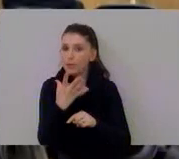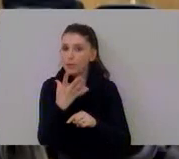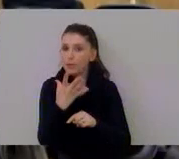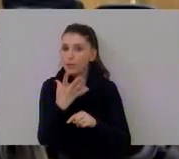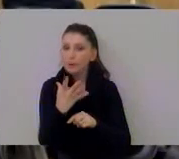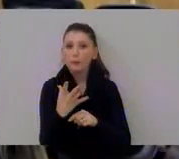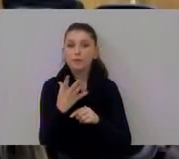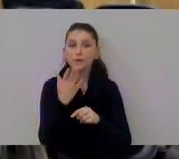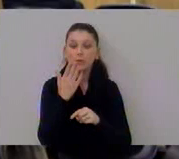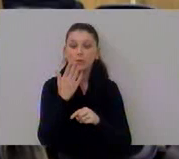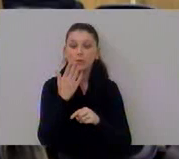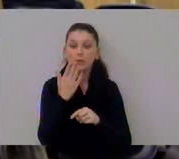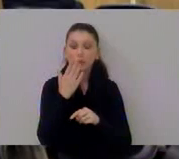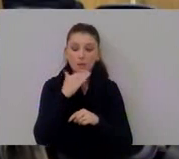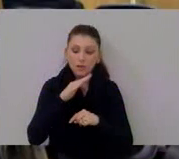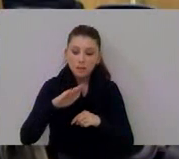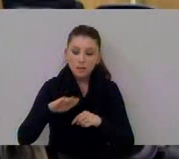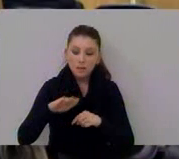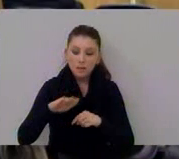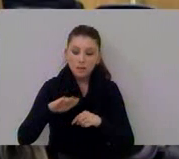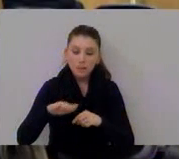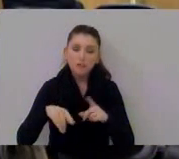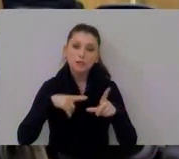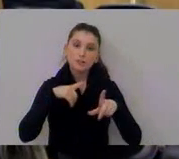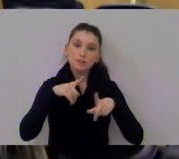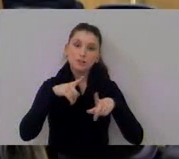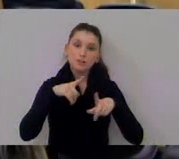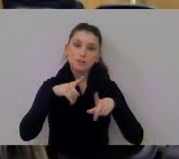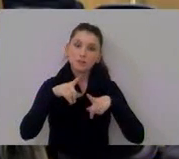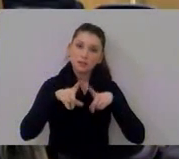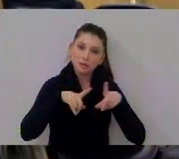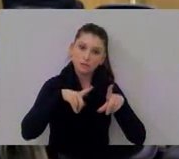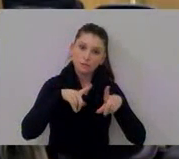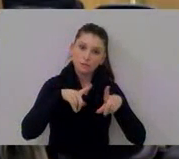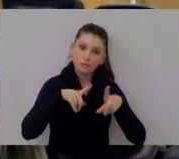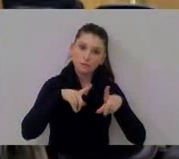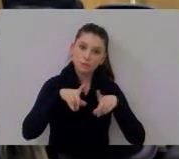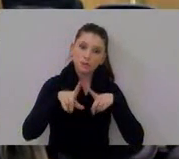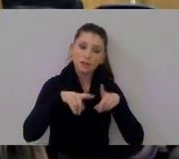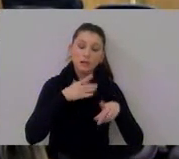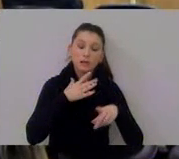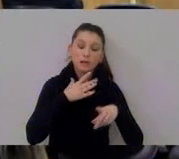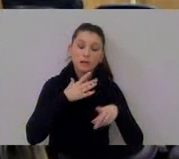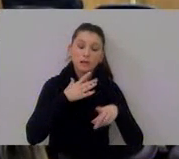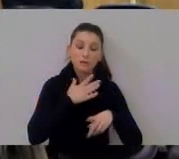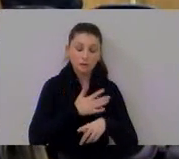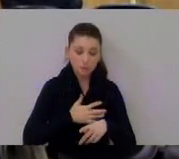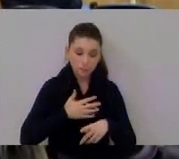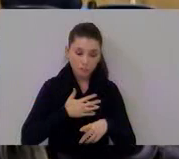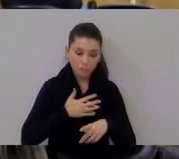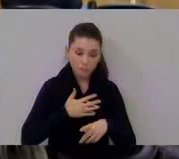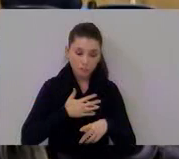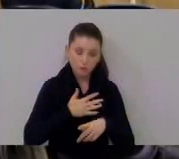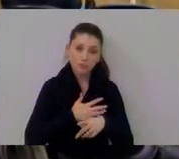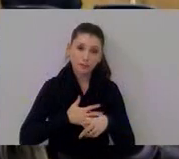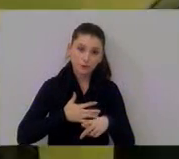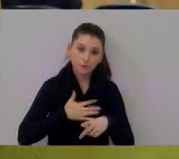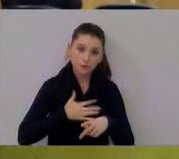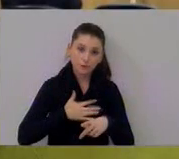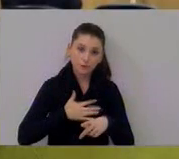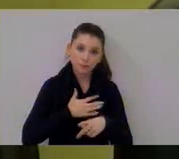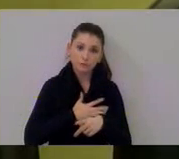isso. Eu entendo que quando a gente tira